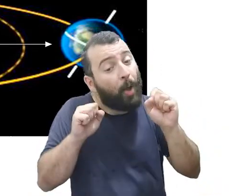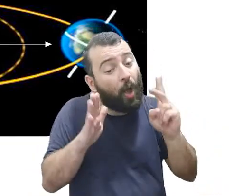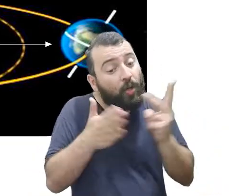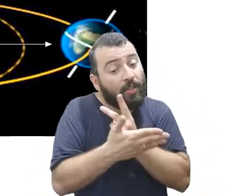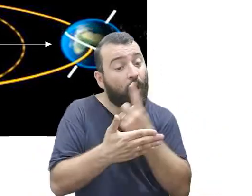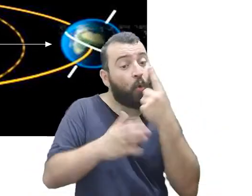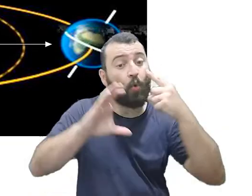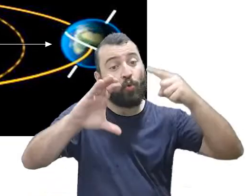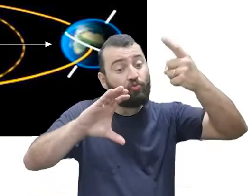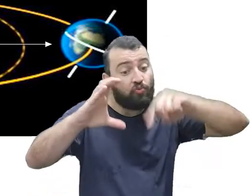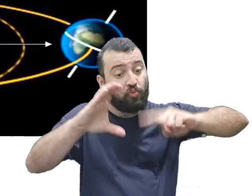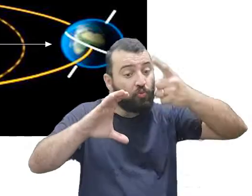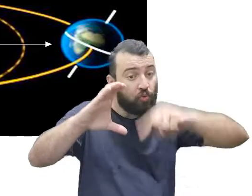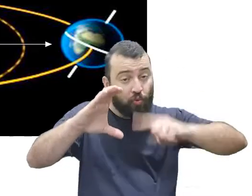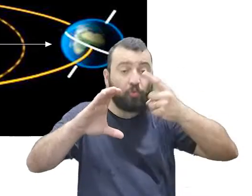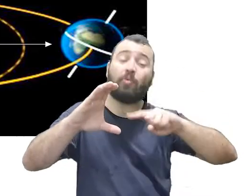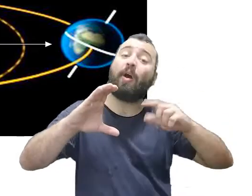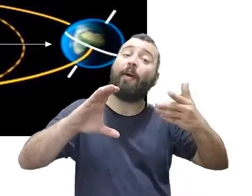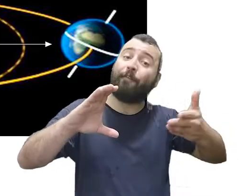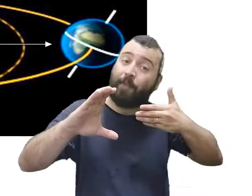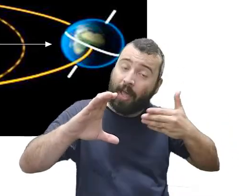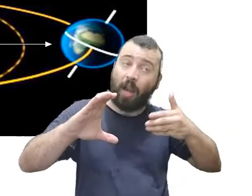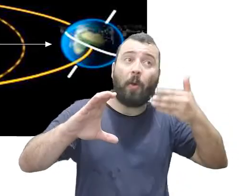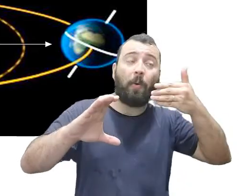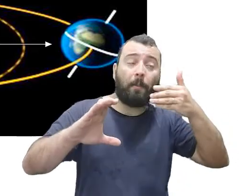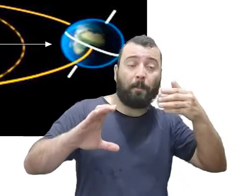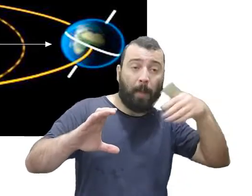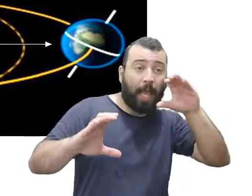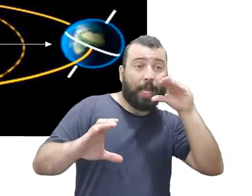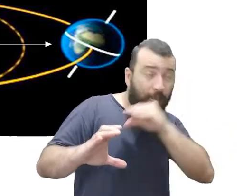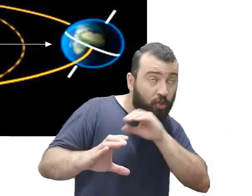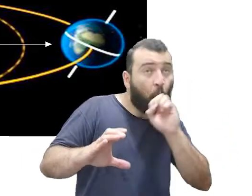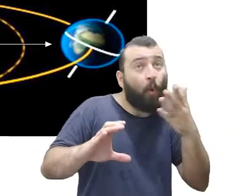num determinado hemisfério eu tenha verões mais